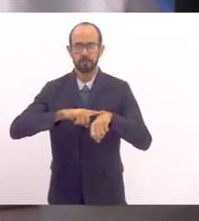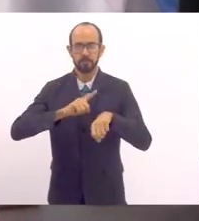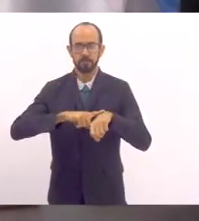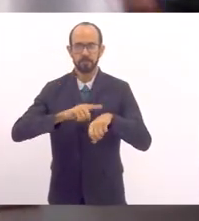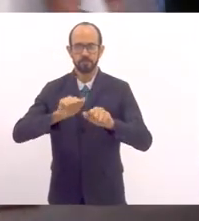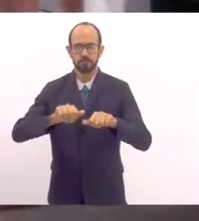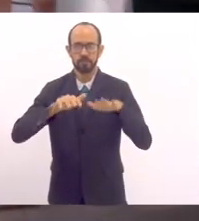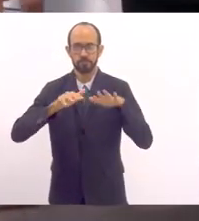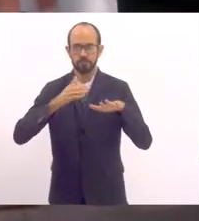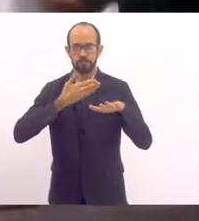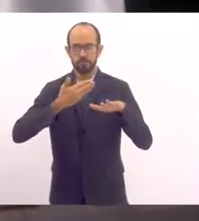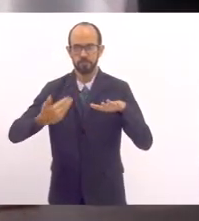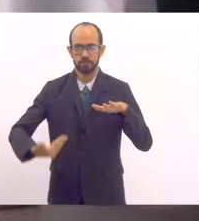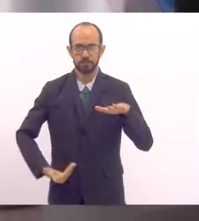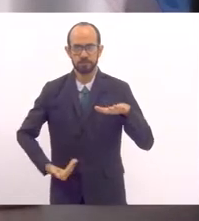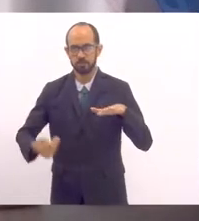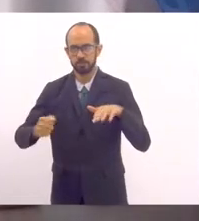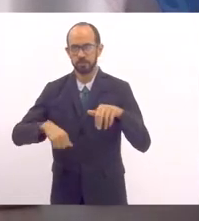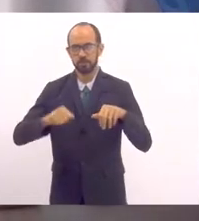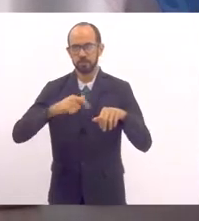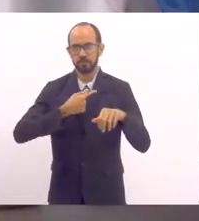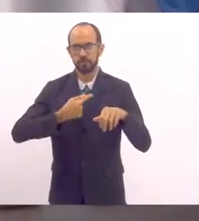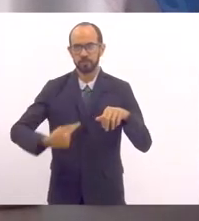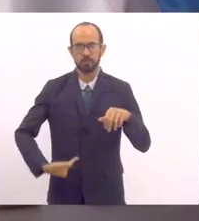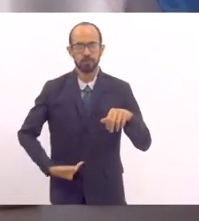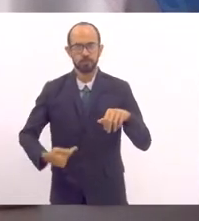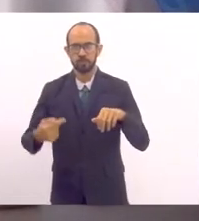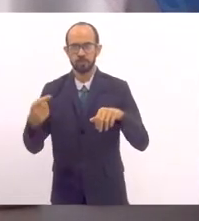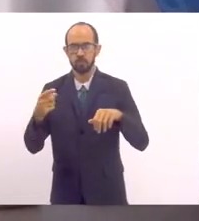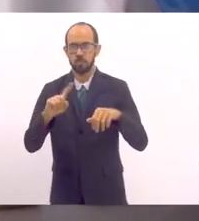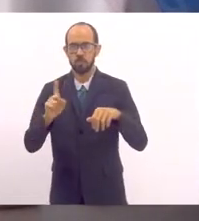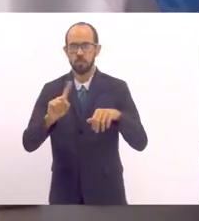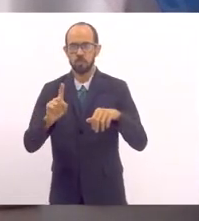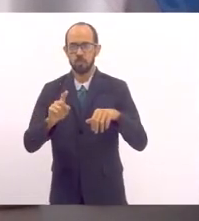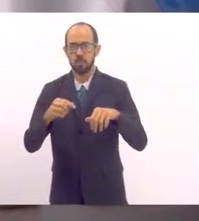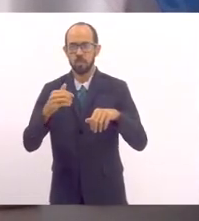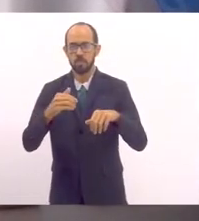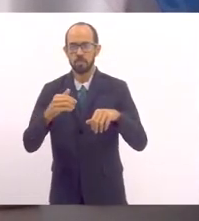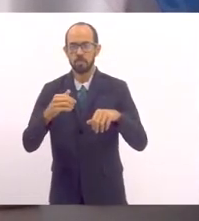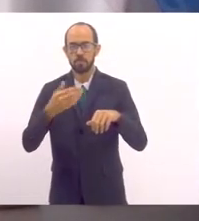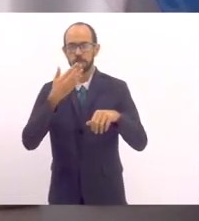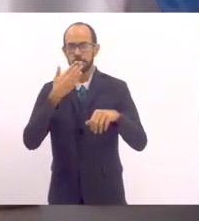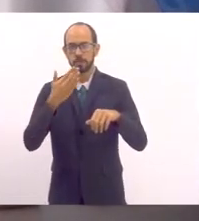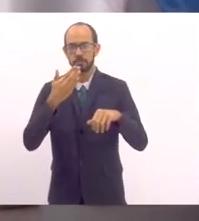audiência pública, e o governo do Estado não ter enviado